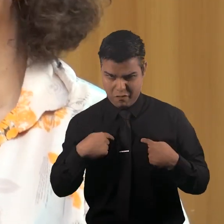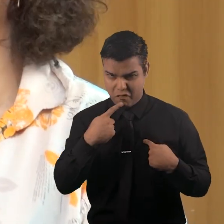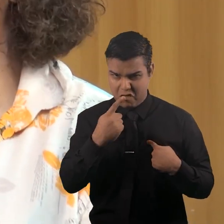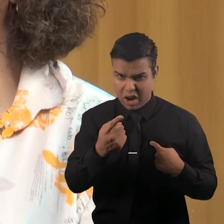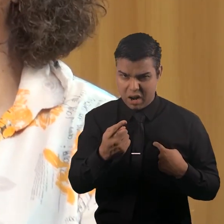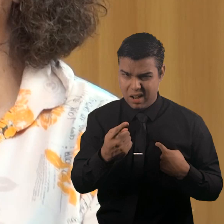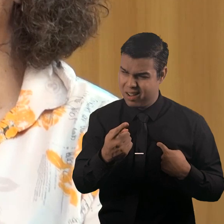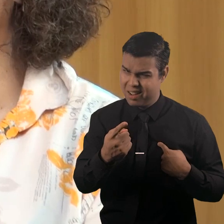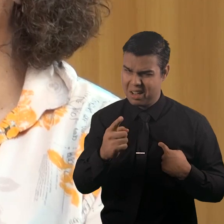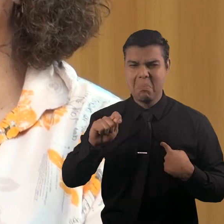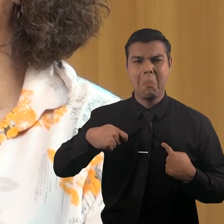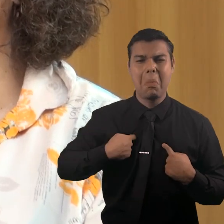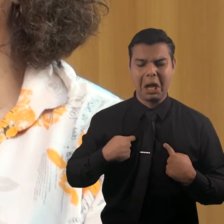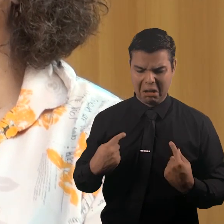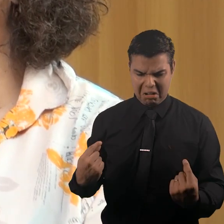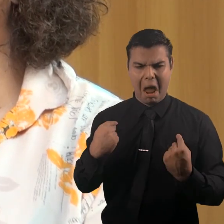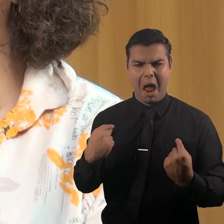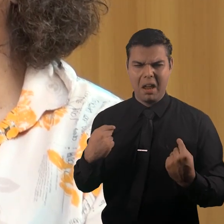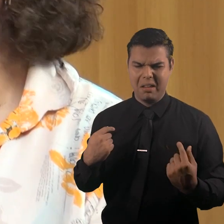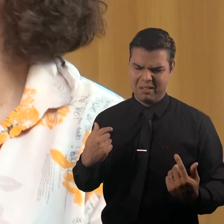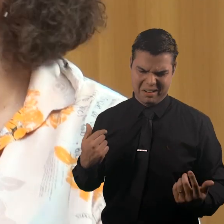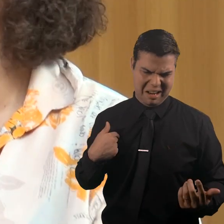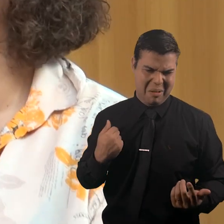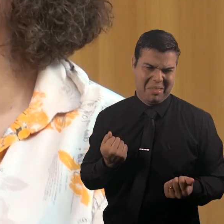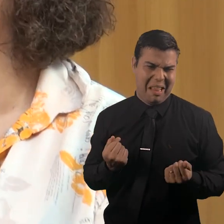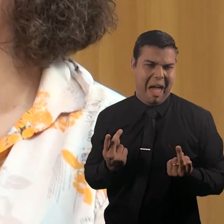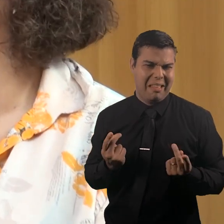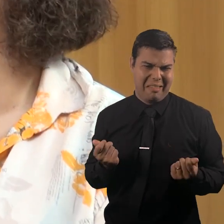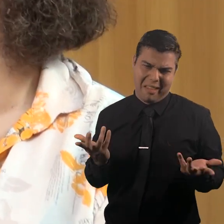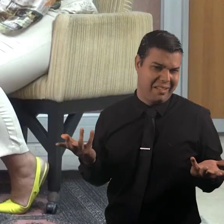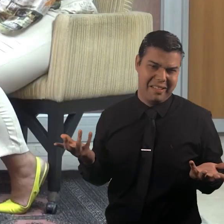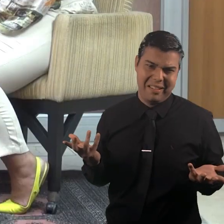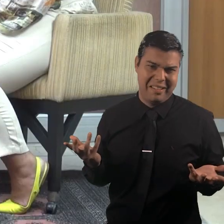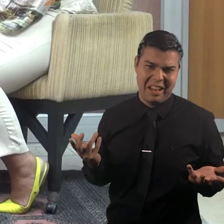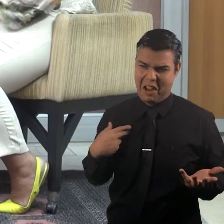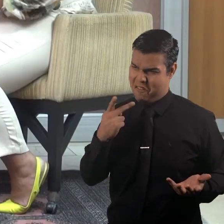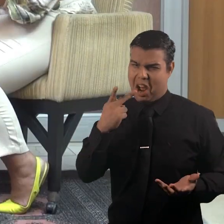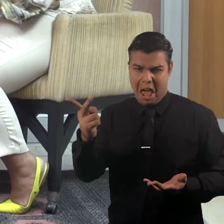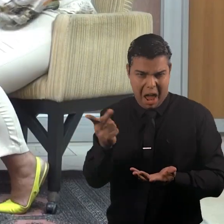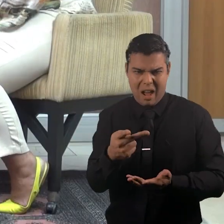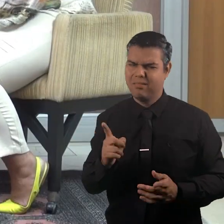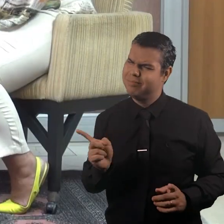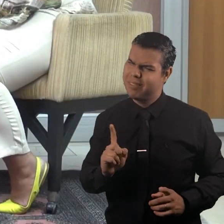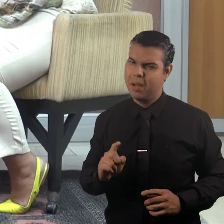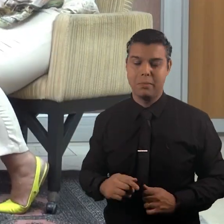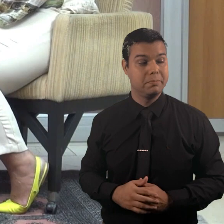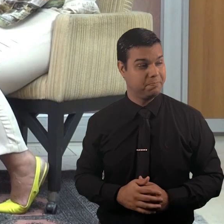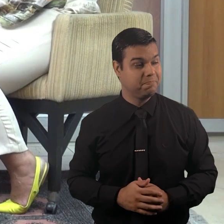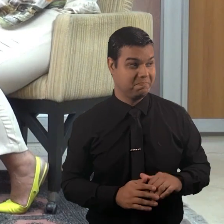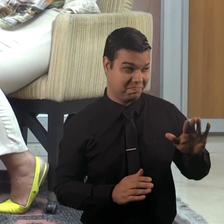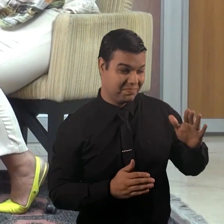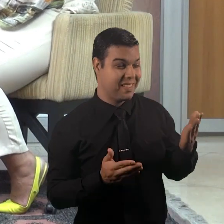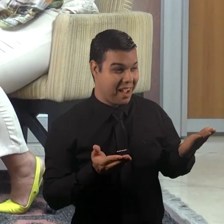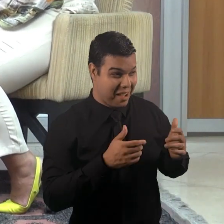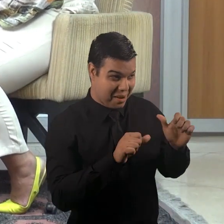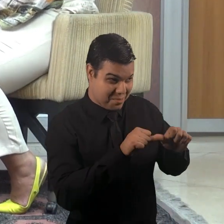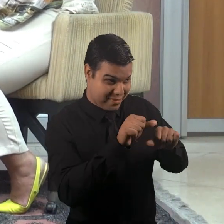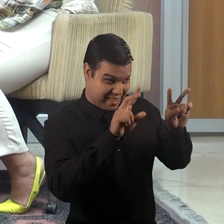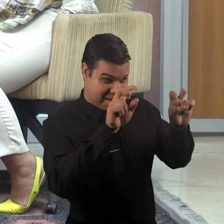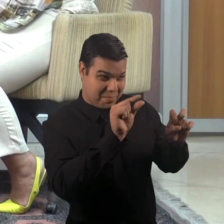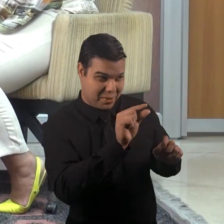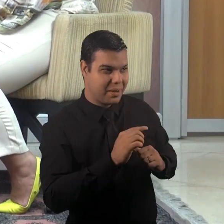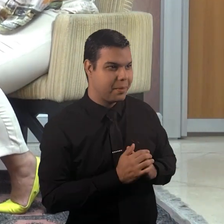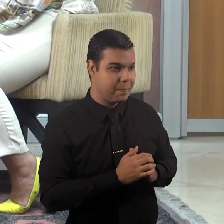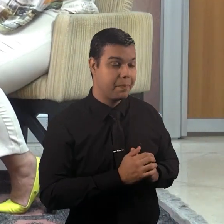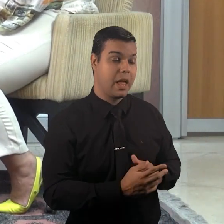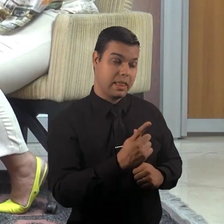E você vai dizer que não? Verdade. Quem é você para dizer que não? Ninguém. Ninguém, né? Bom, dentro do Laço